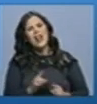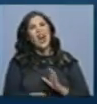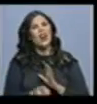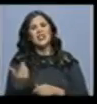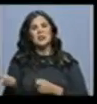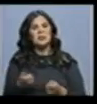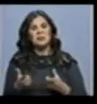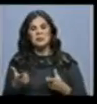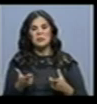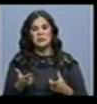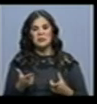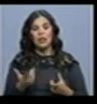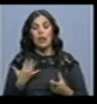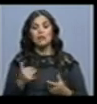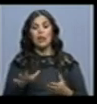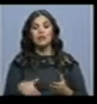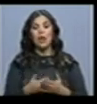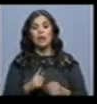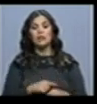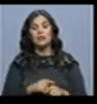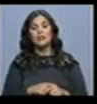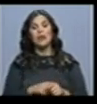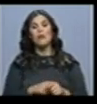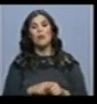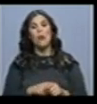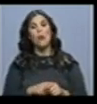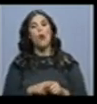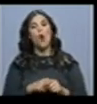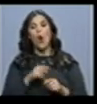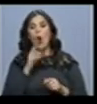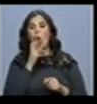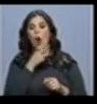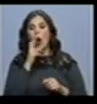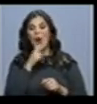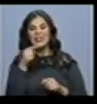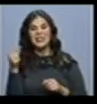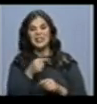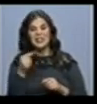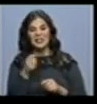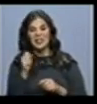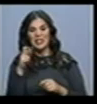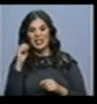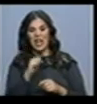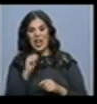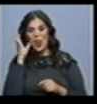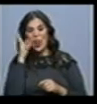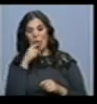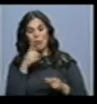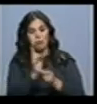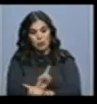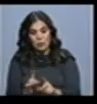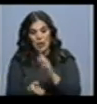e, portanto, seguiu-se depois um período de trevas, digamos assim, em que esse gás quente impediu, no fundo, a formação de novas